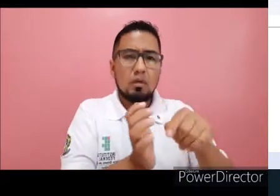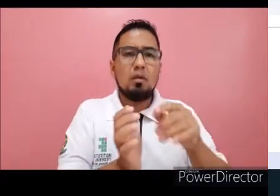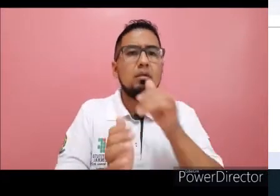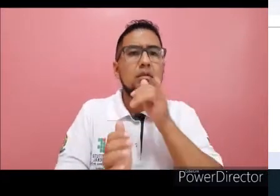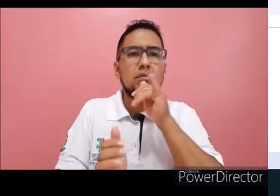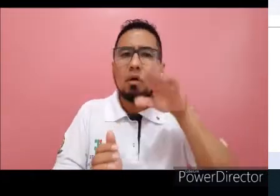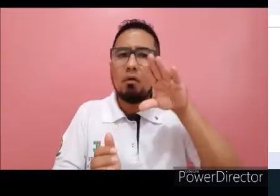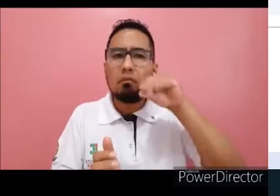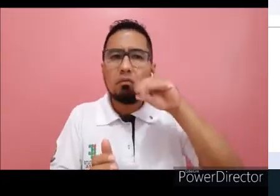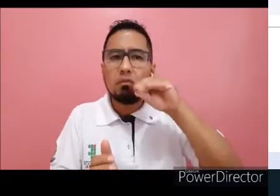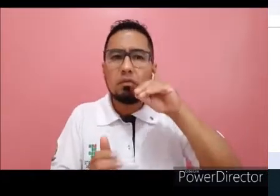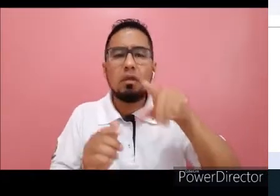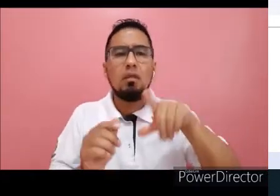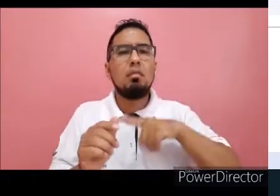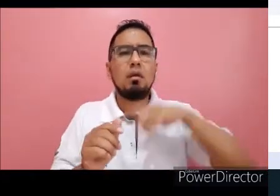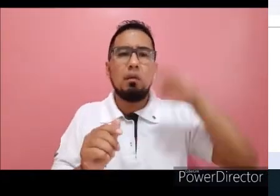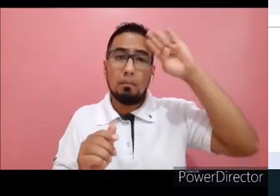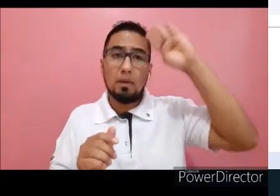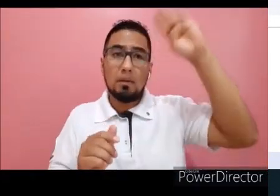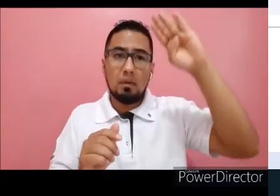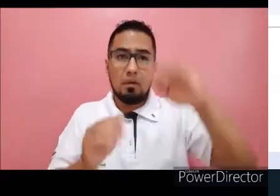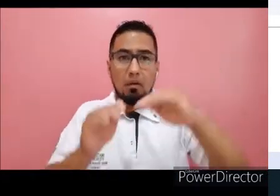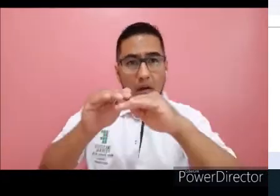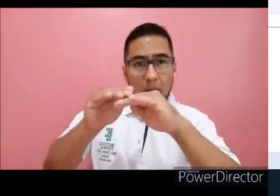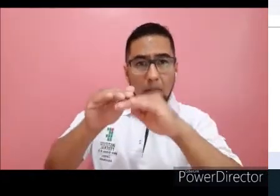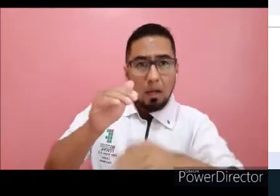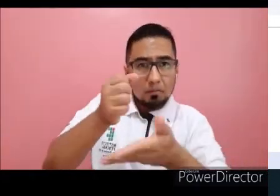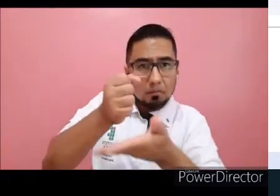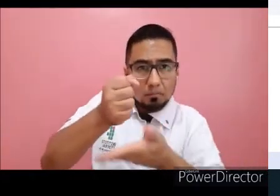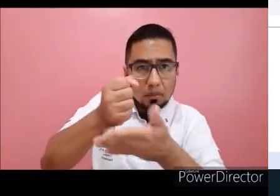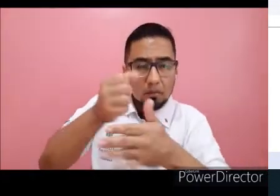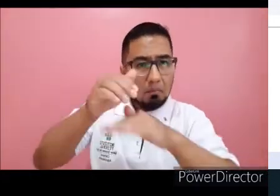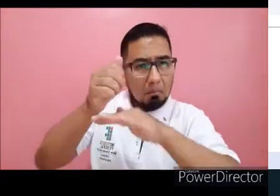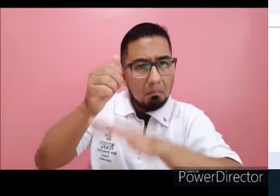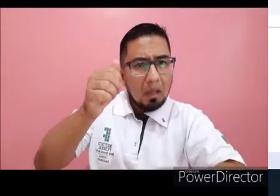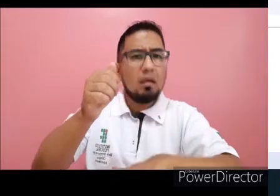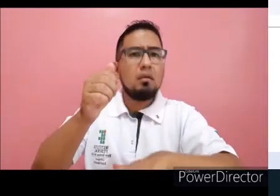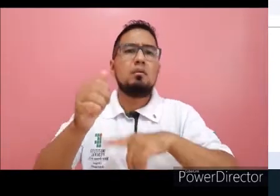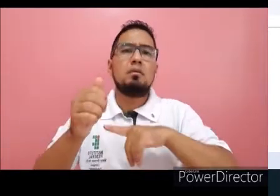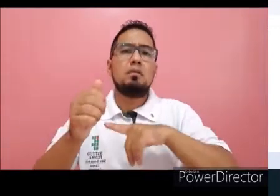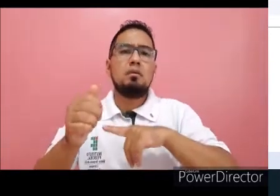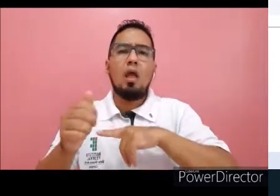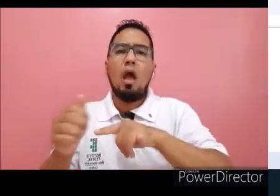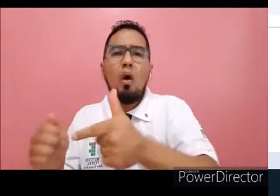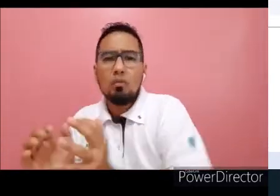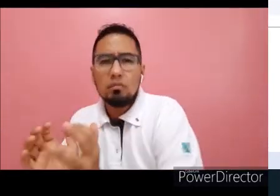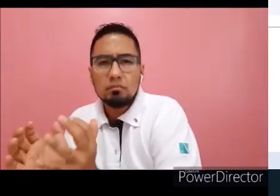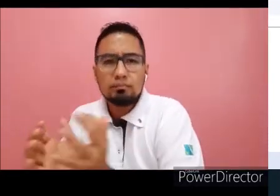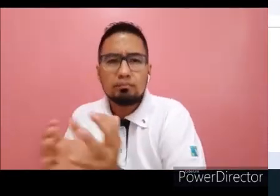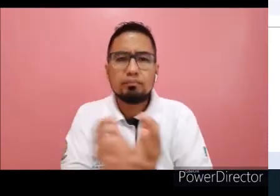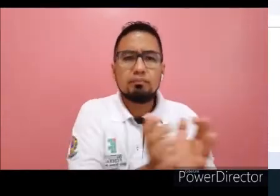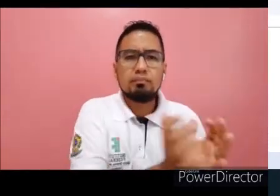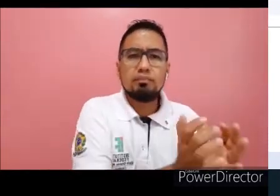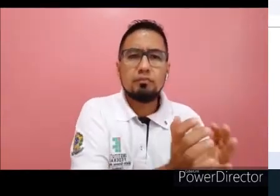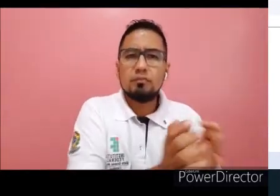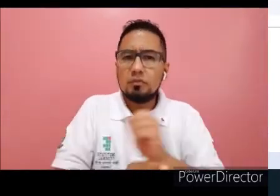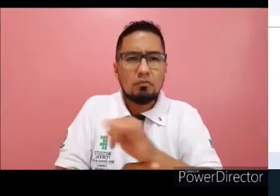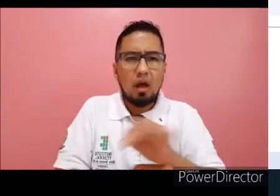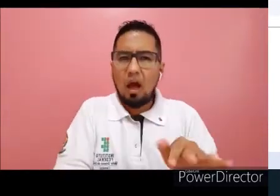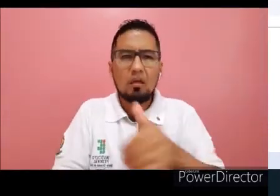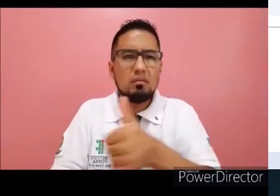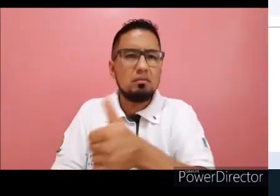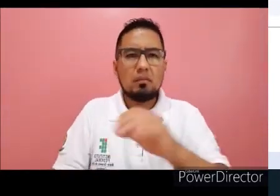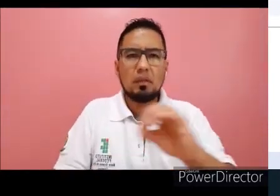é? Uma classe funcionário, por exemplo, tem uma superclasse, várias subclasses. Se a gente for ver o total ali, tem o quê? Umas